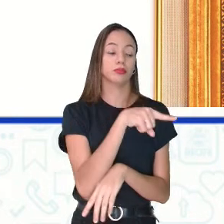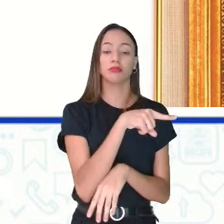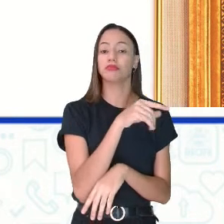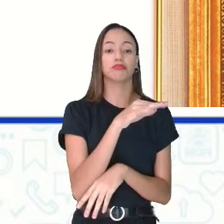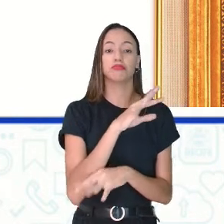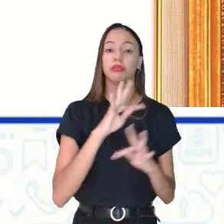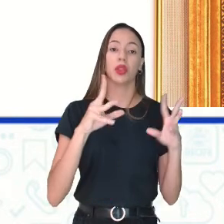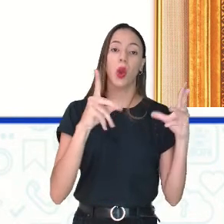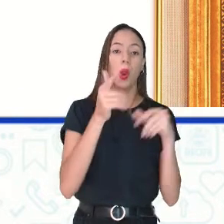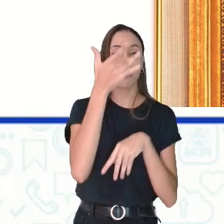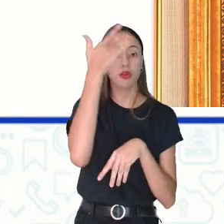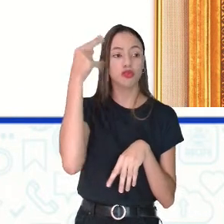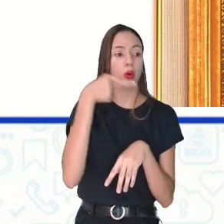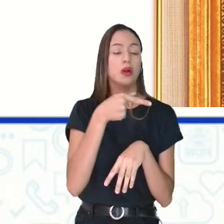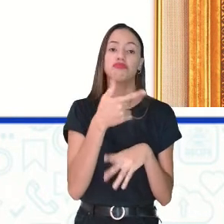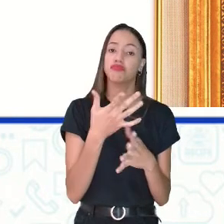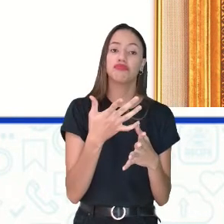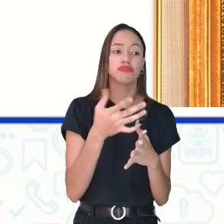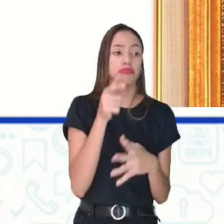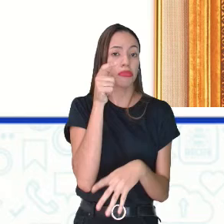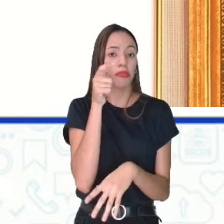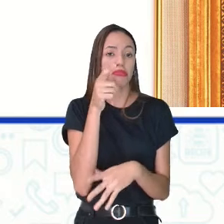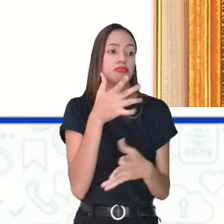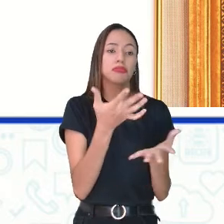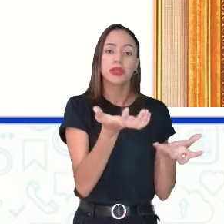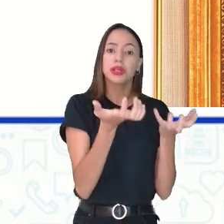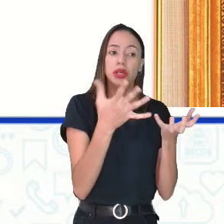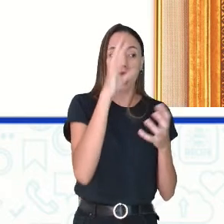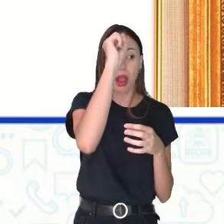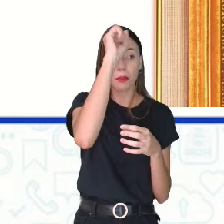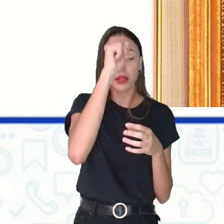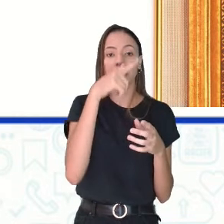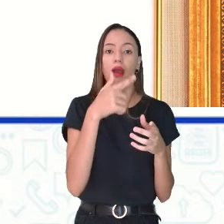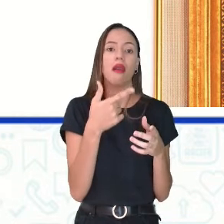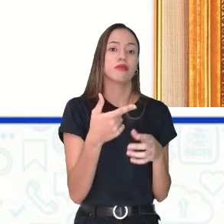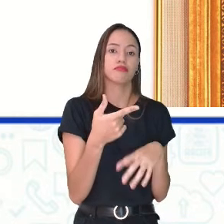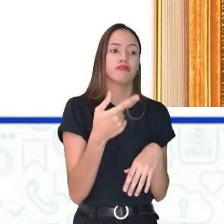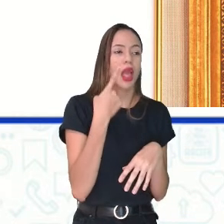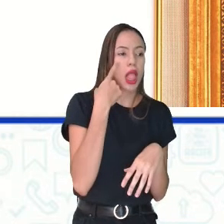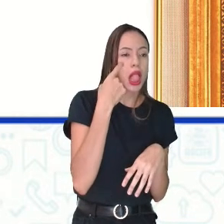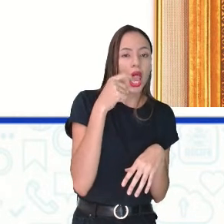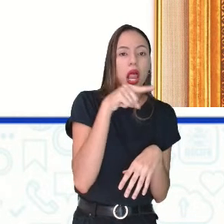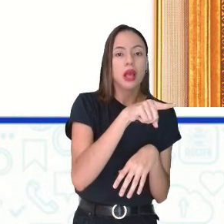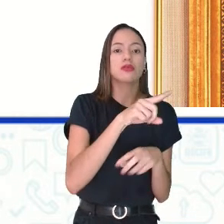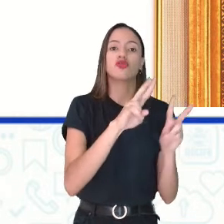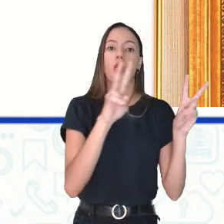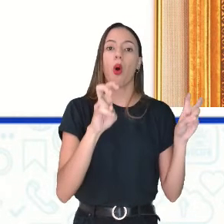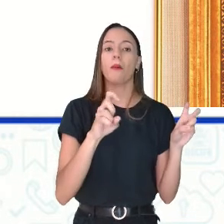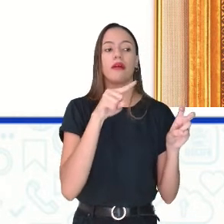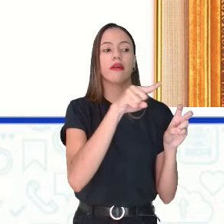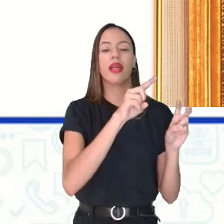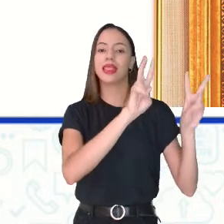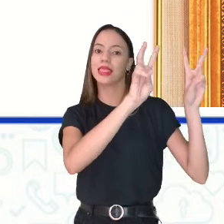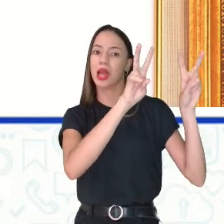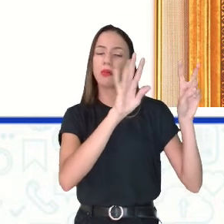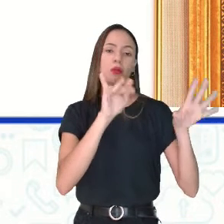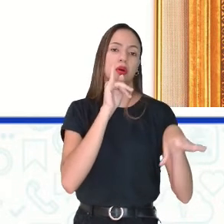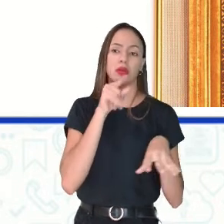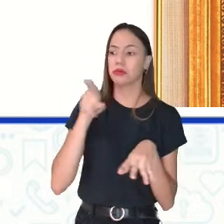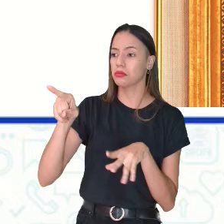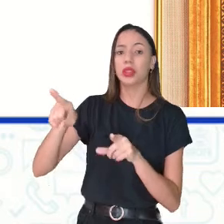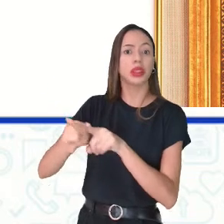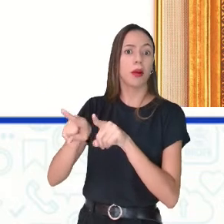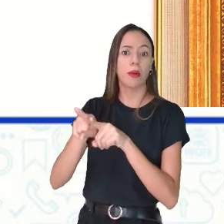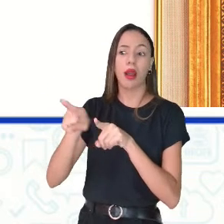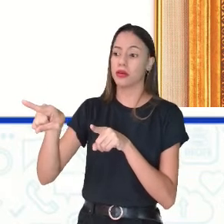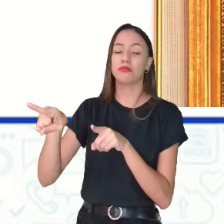que se interessam pelo assunto. Já o debate são todas as pessoas que se interessam também pelo assunto, seja para